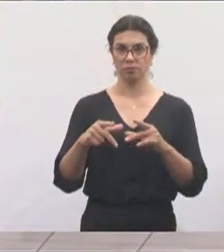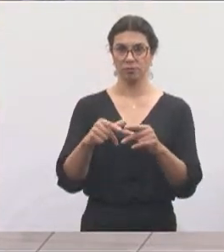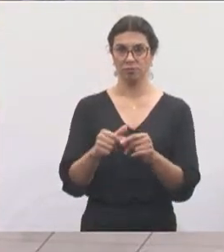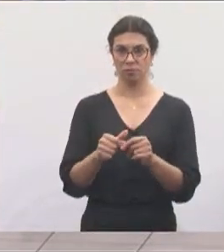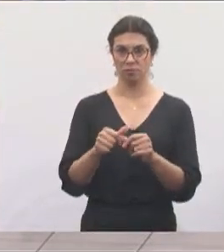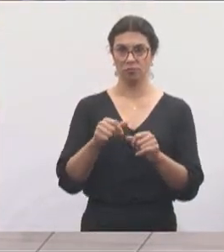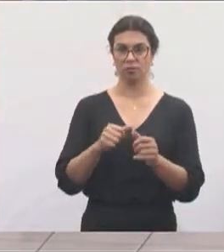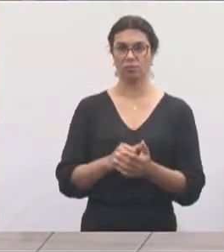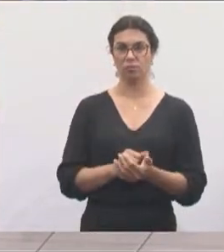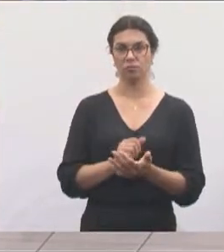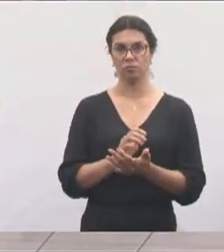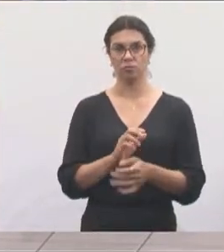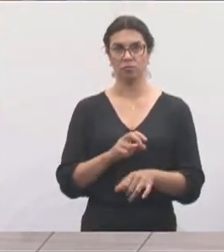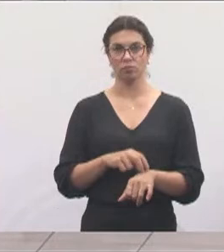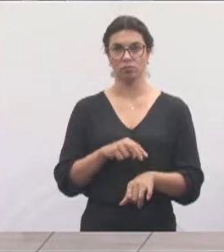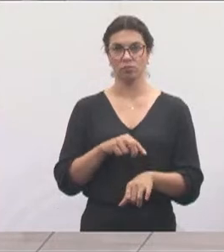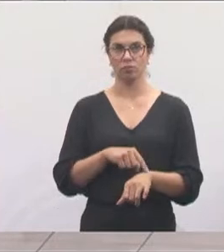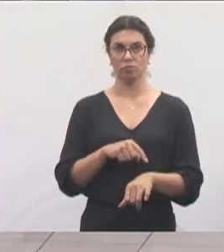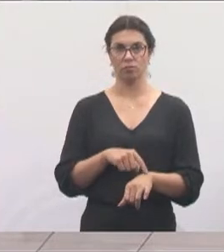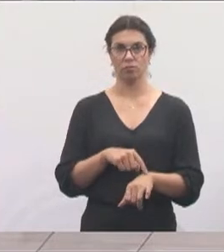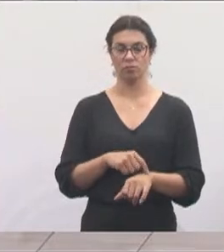alguns instantes de